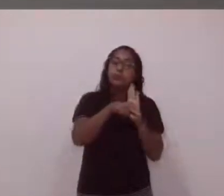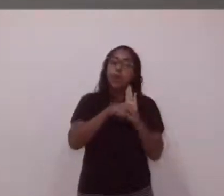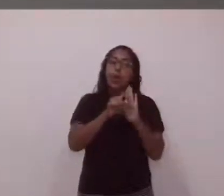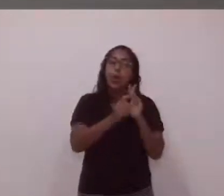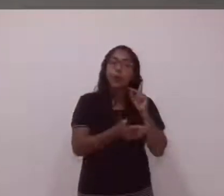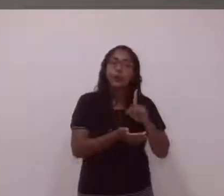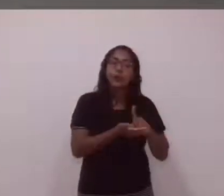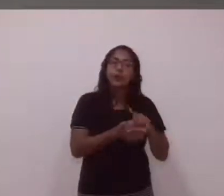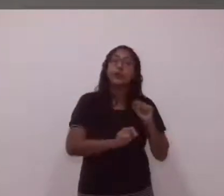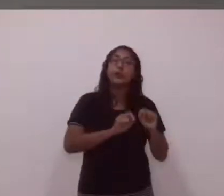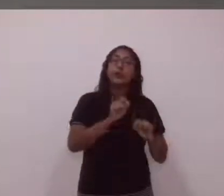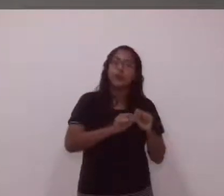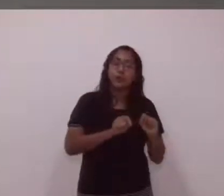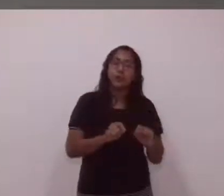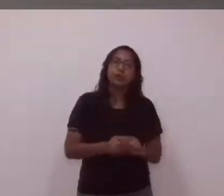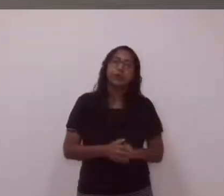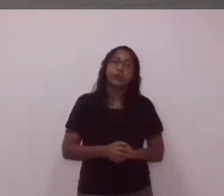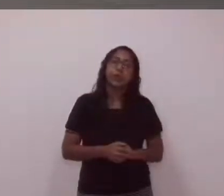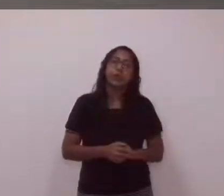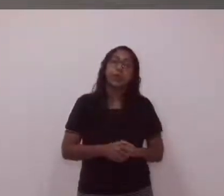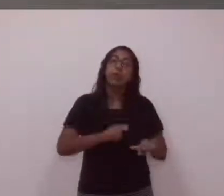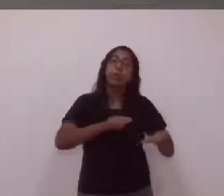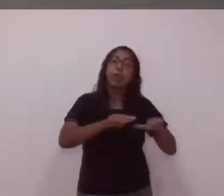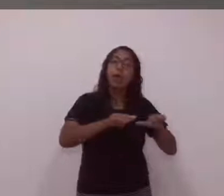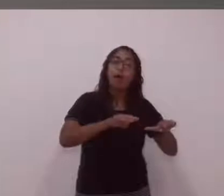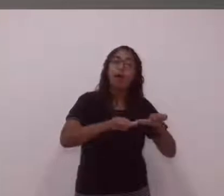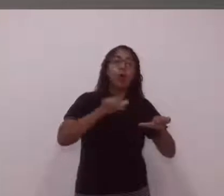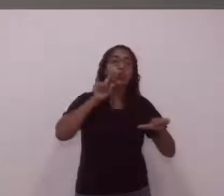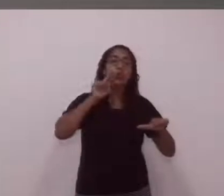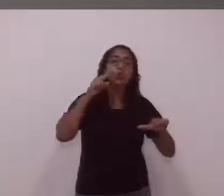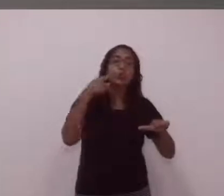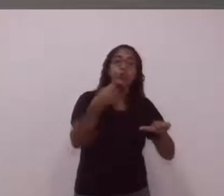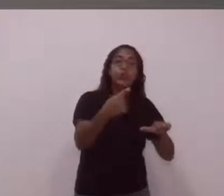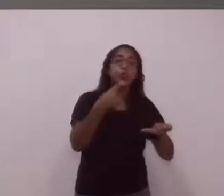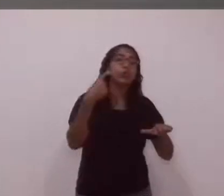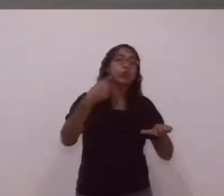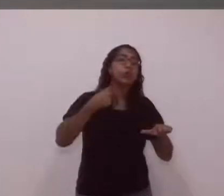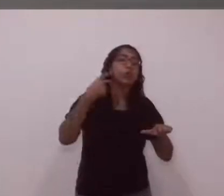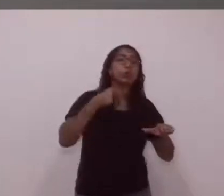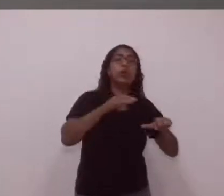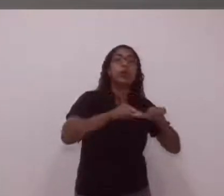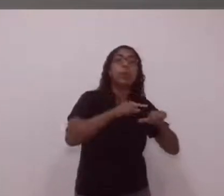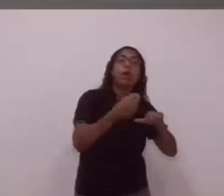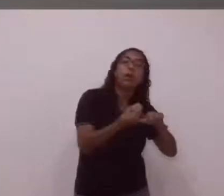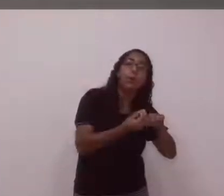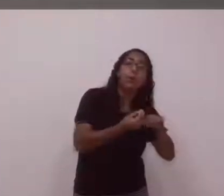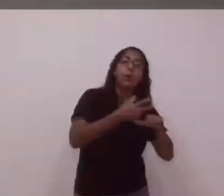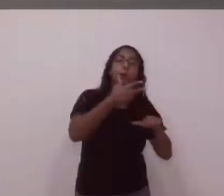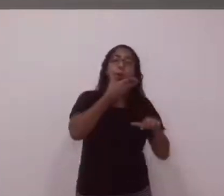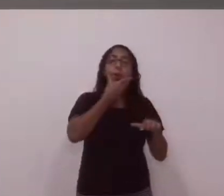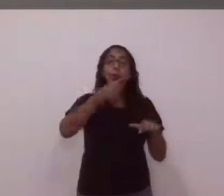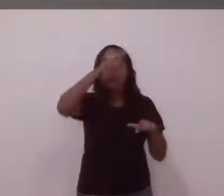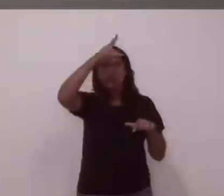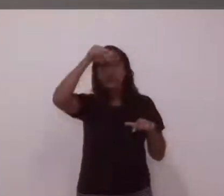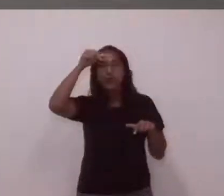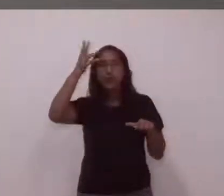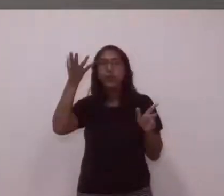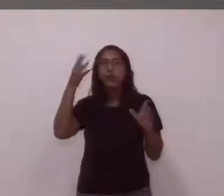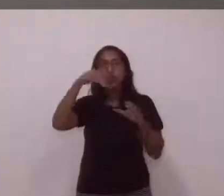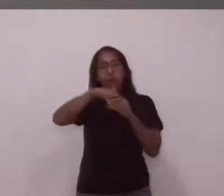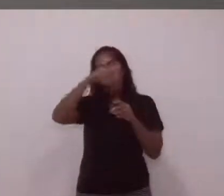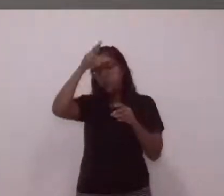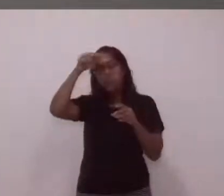no nosso dia a dia o trabalho que é feito pelos vereadores pela prefeitura pelos funcionários que estão aqui